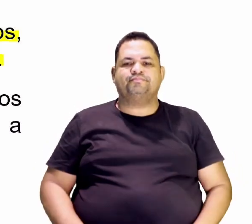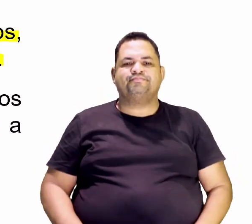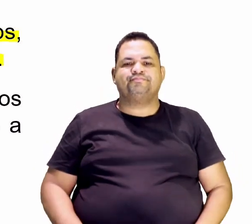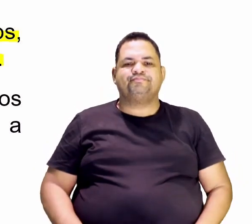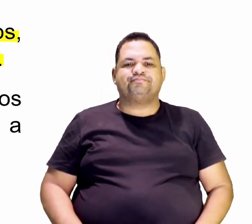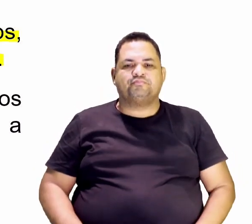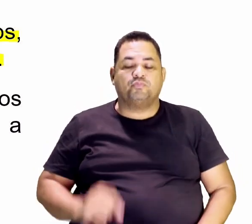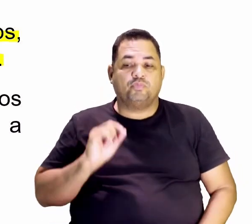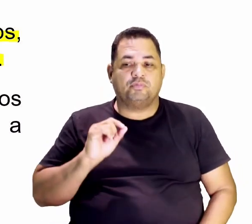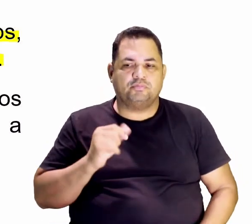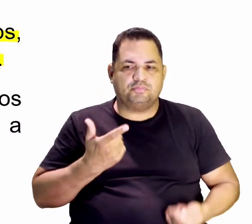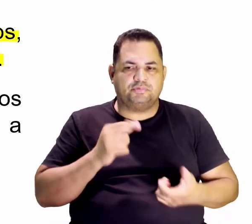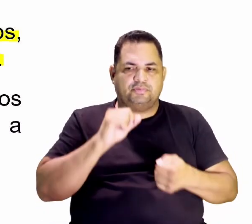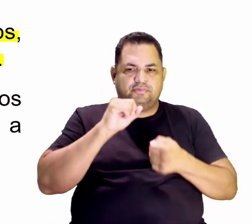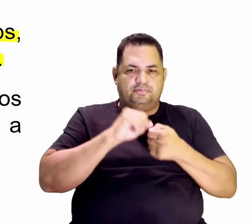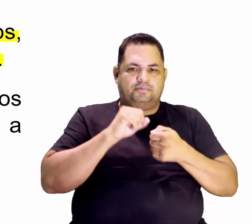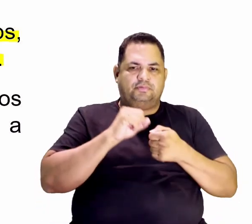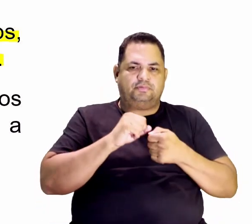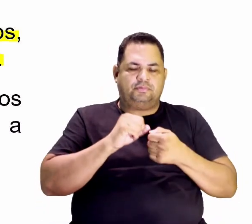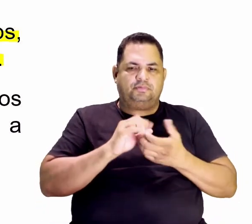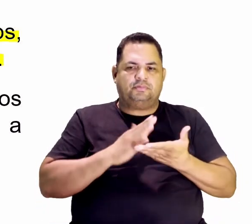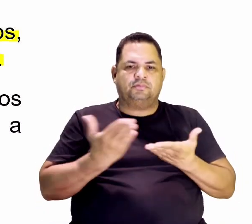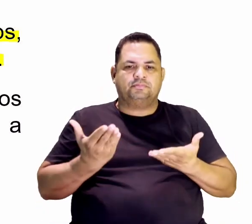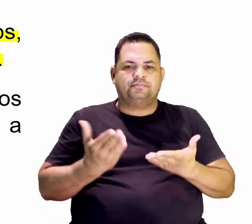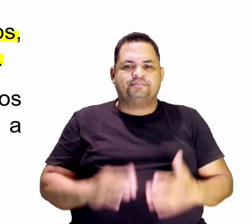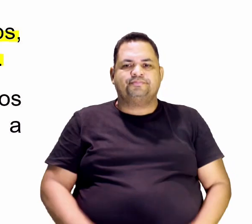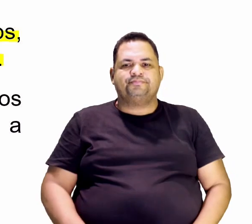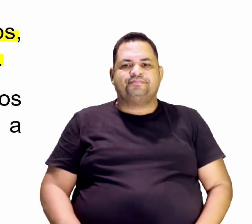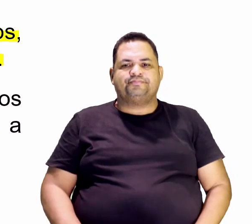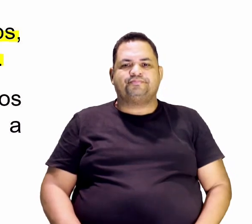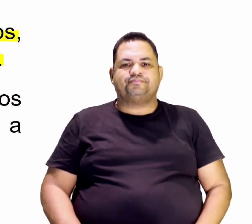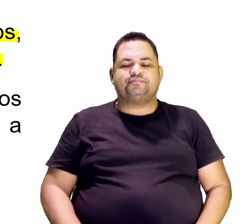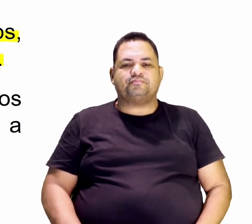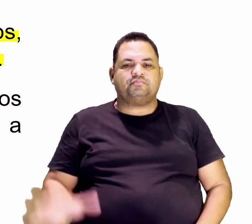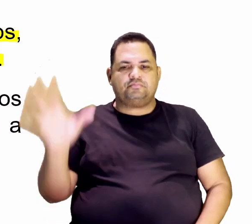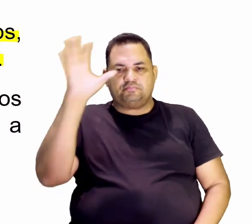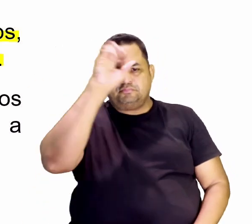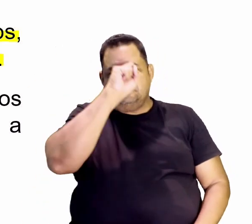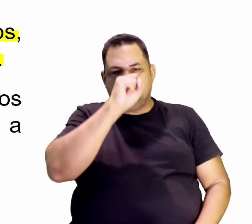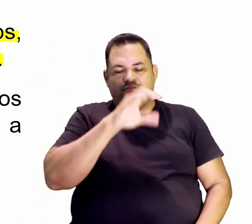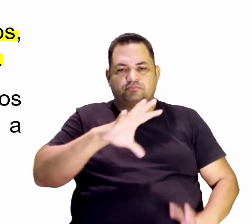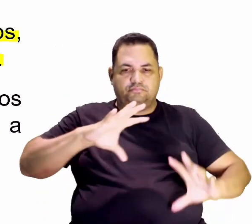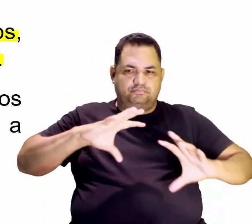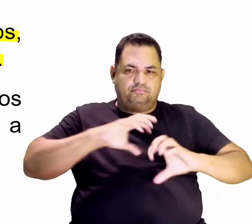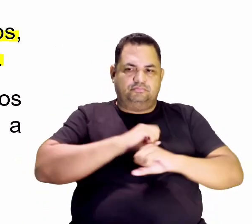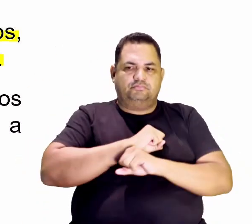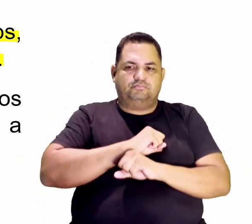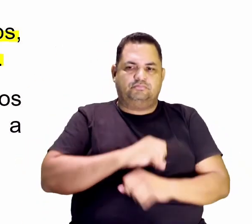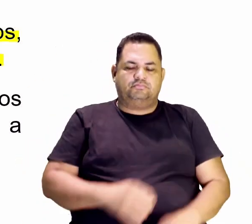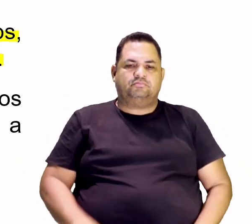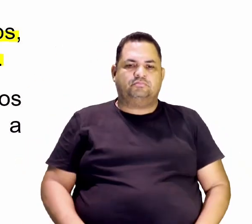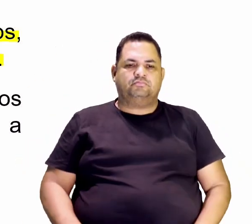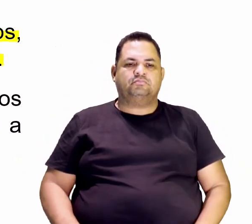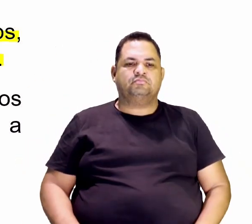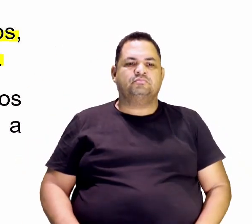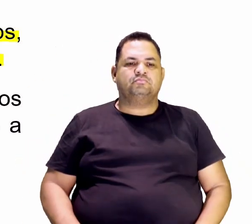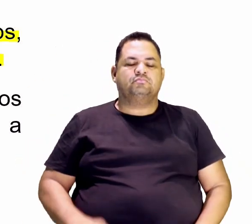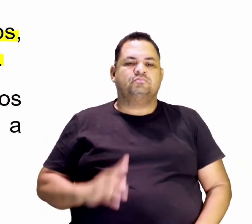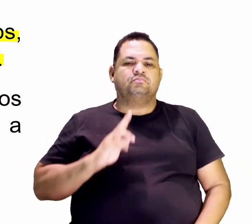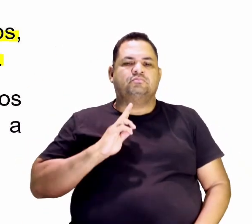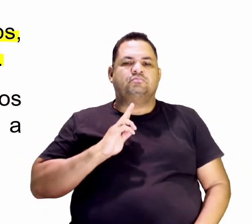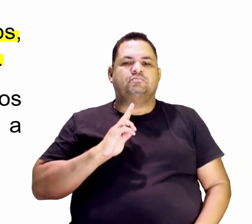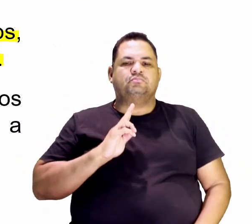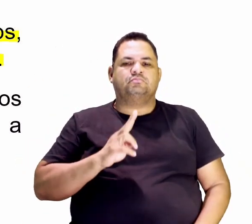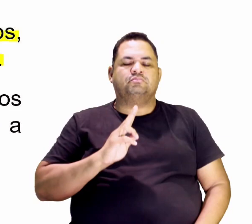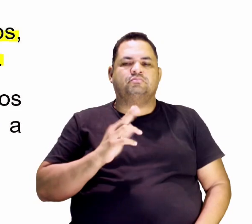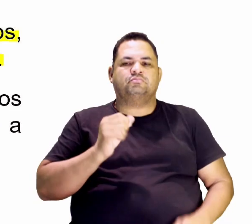ações que vocês realizaram, da aprendizagem que vocês adquiriram, tá? Mas sempre que vocês forem